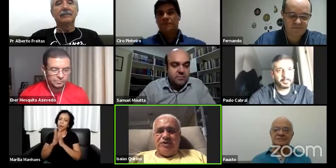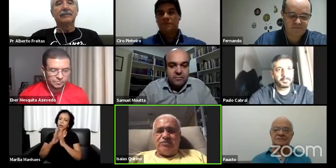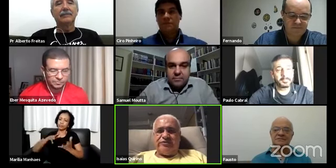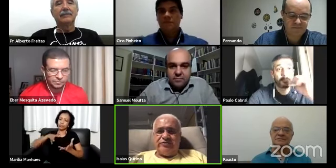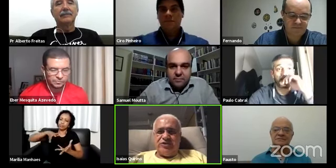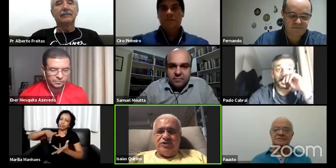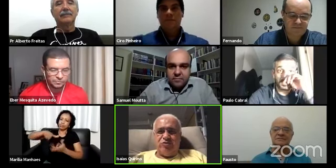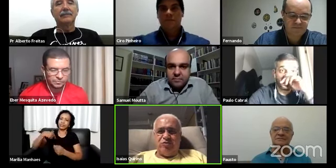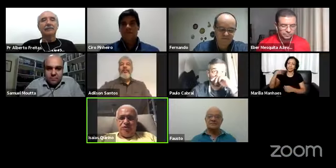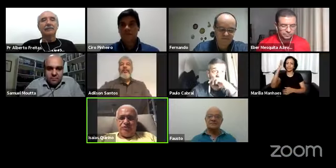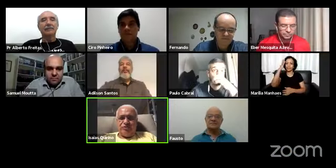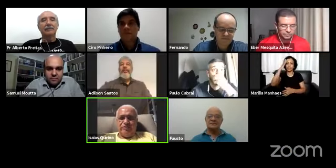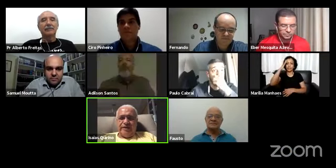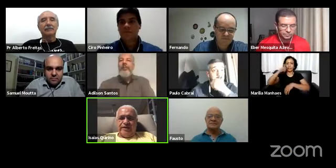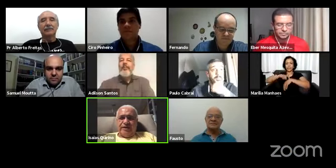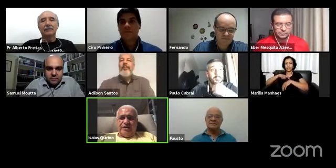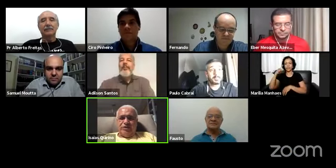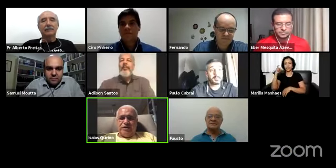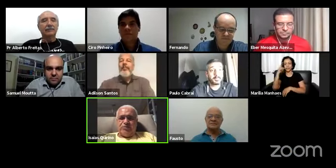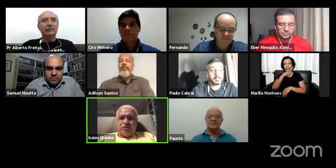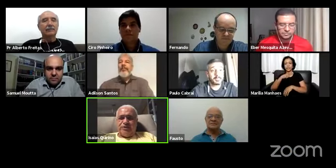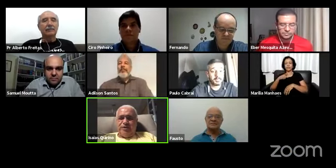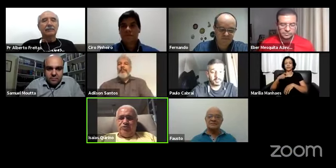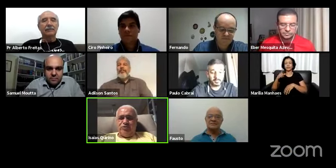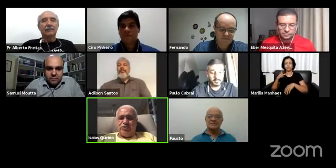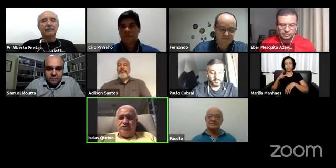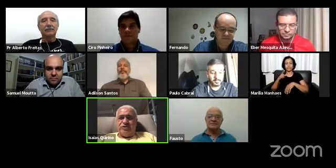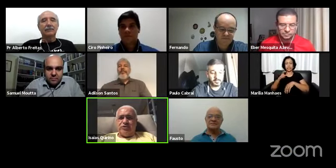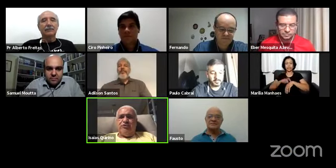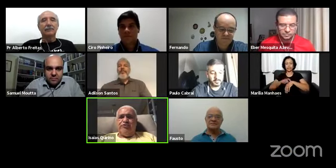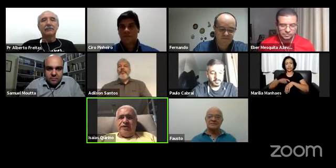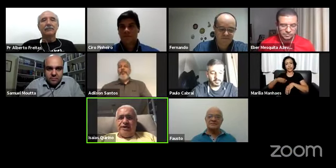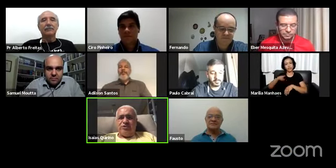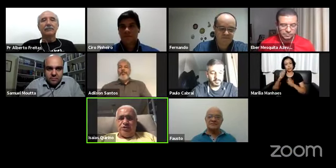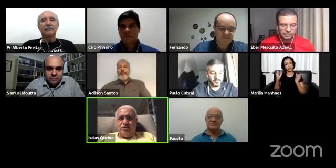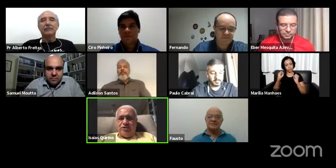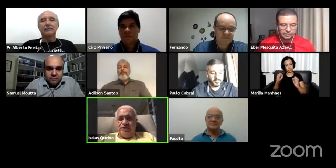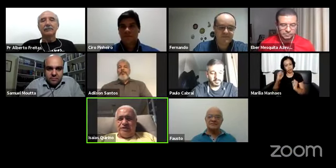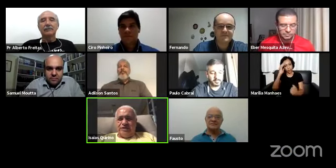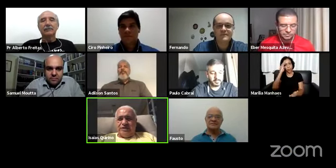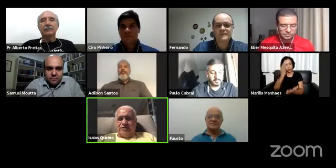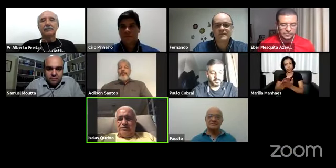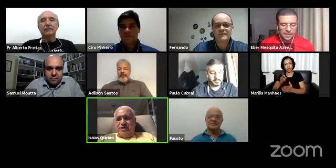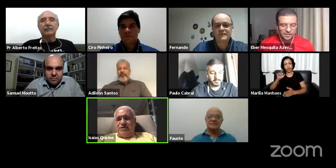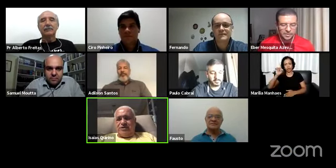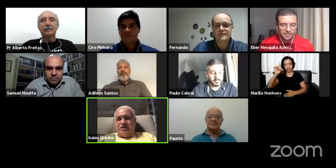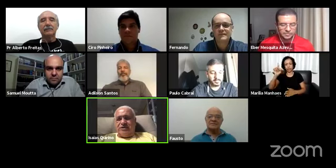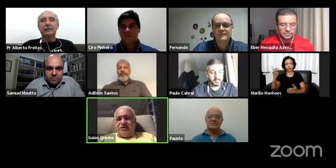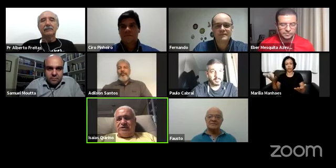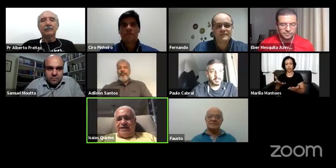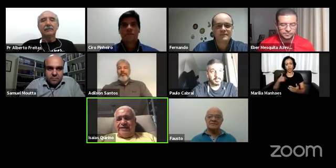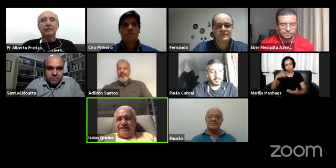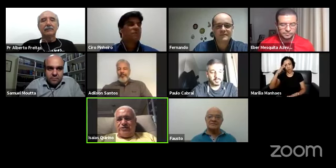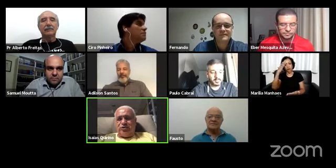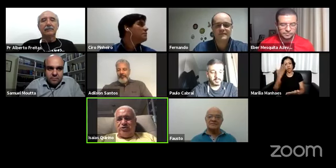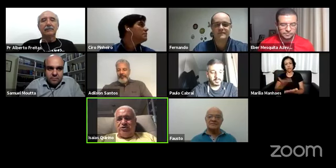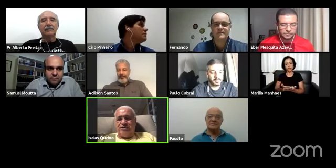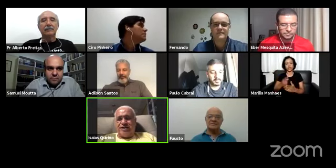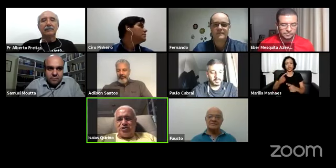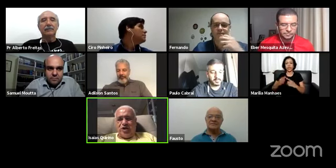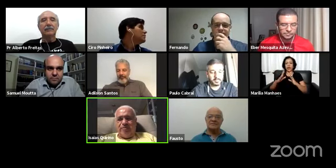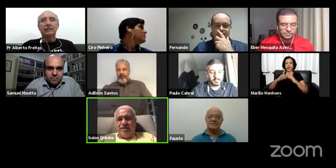que esse momento difícil é um momento em que nós podemos confiar no Senhor. Eu creio que a Igreja